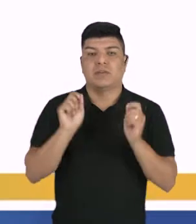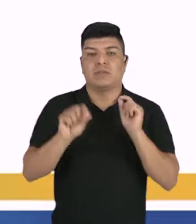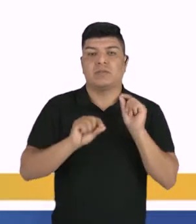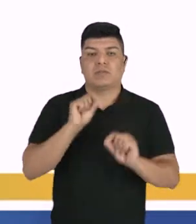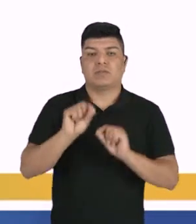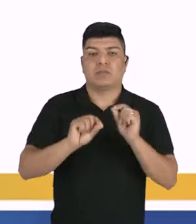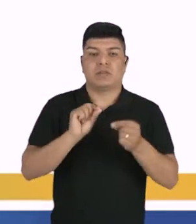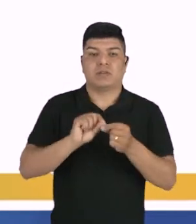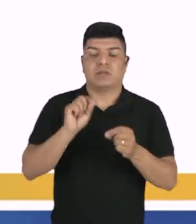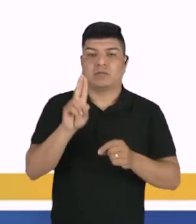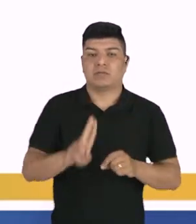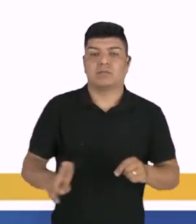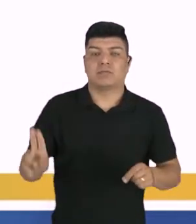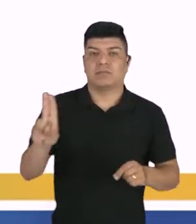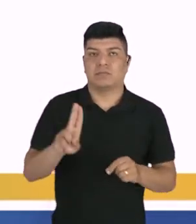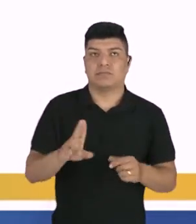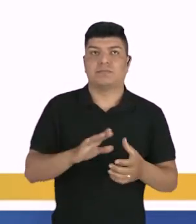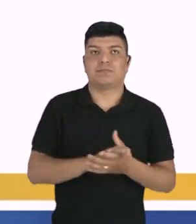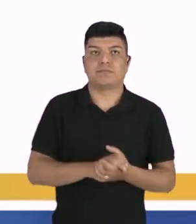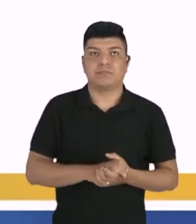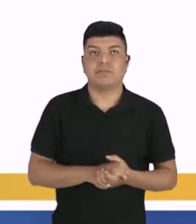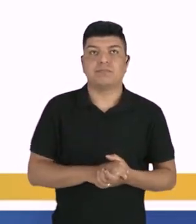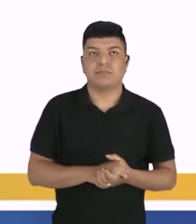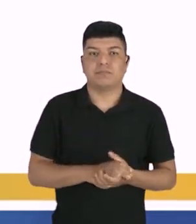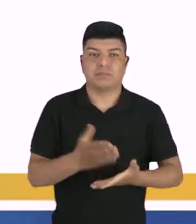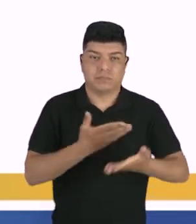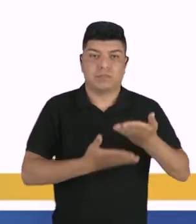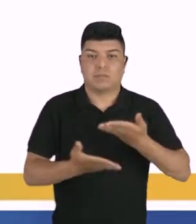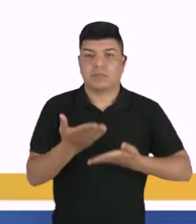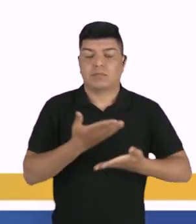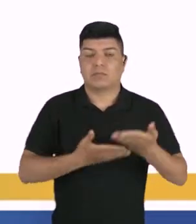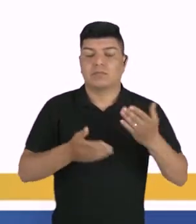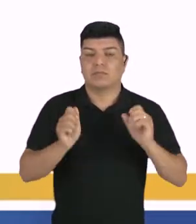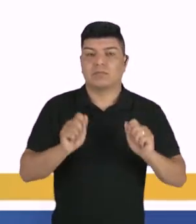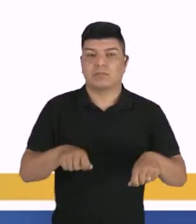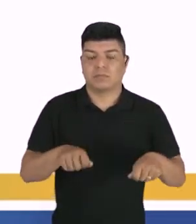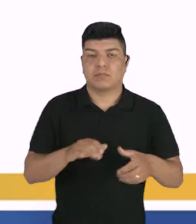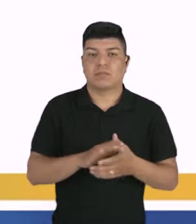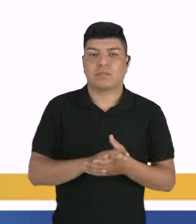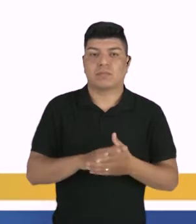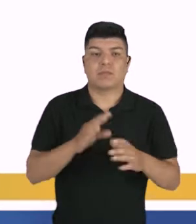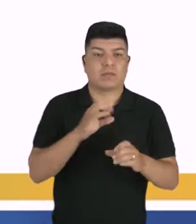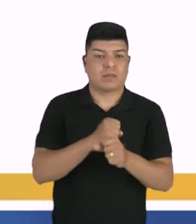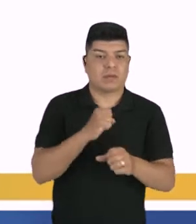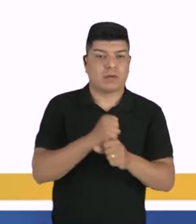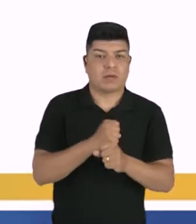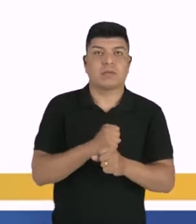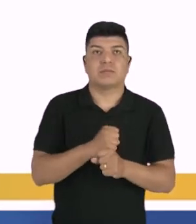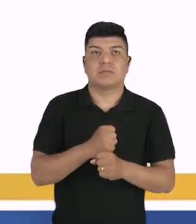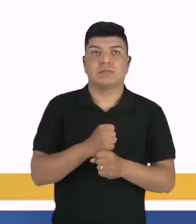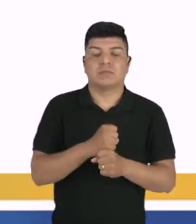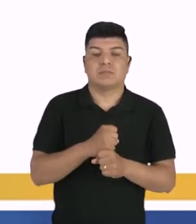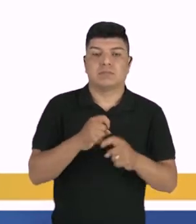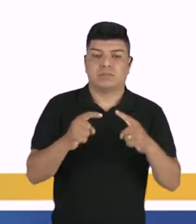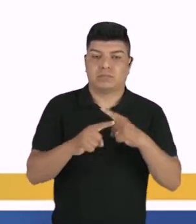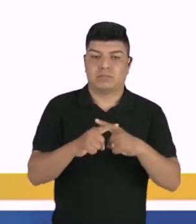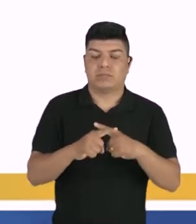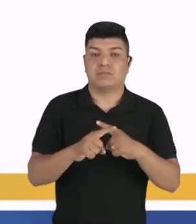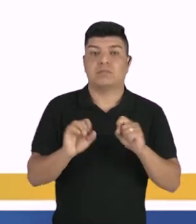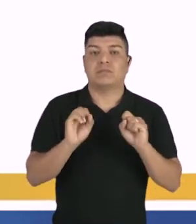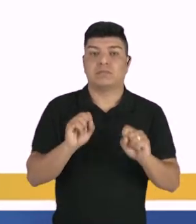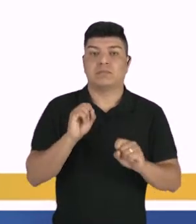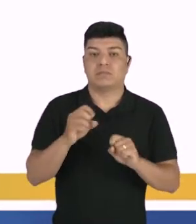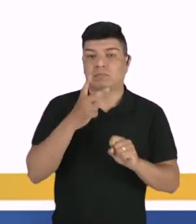fazer aqui? Eu posso aplicar a propriedade da distributiva, né, em relação à soma, da multiplicação em relação à soma, o